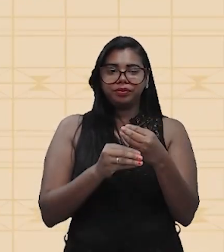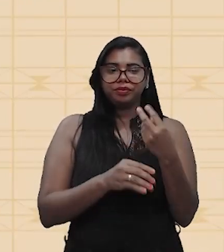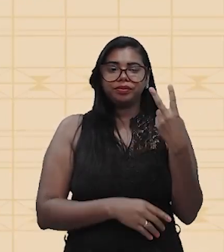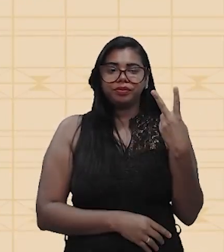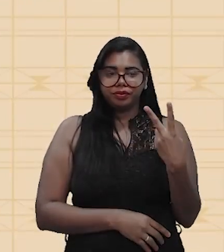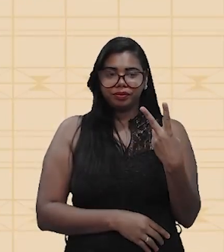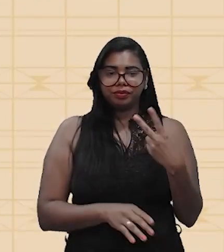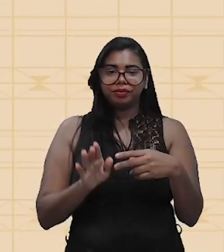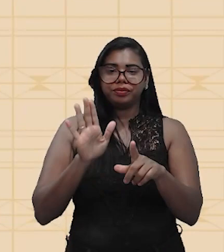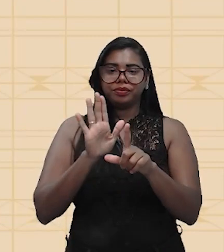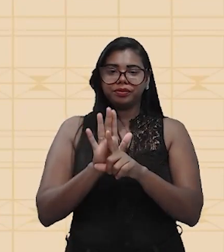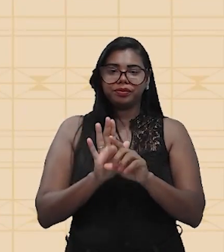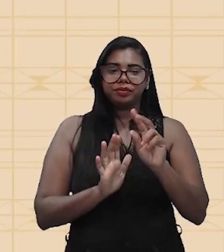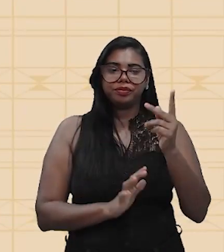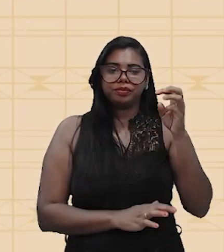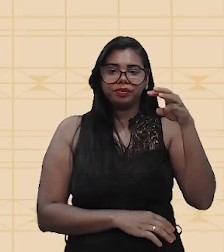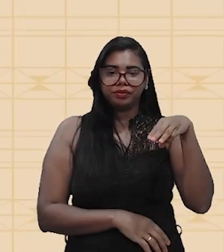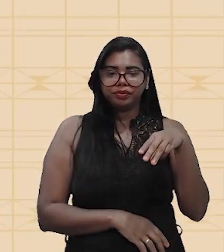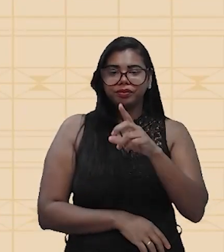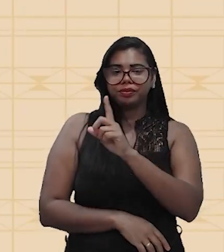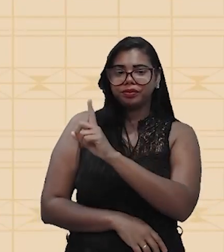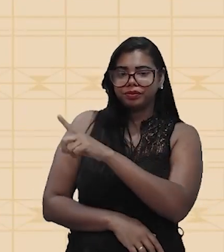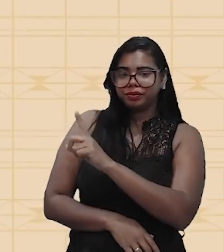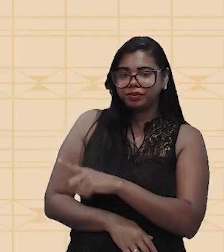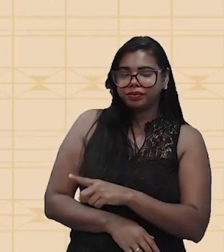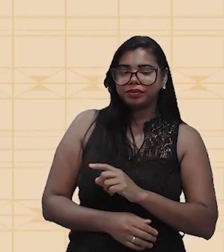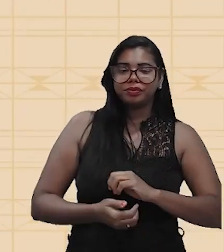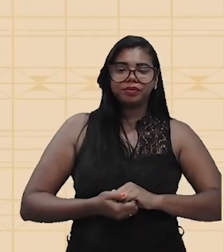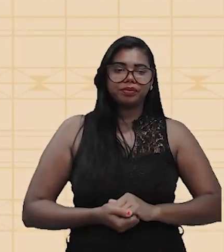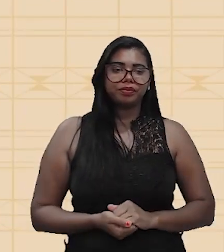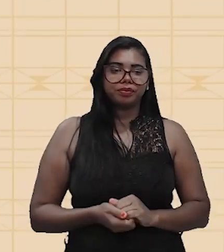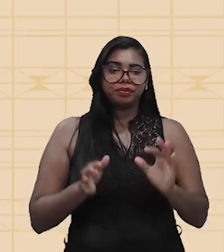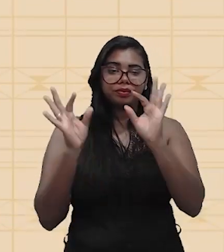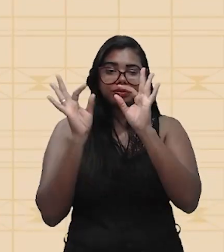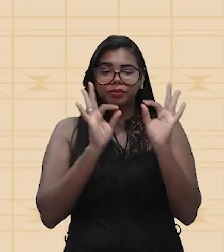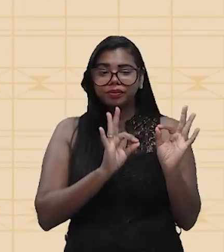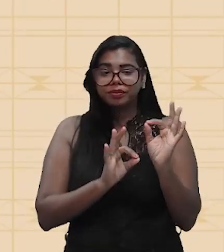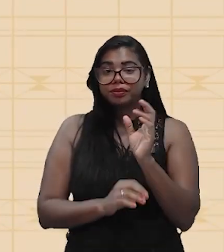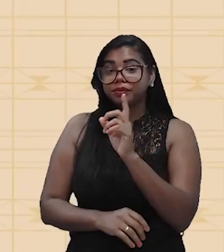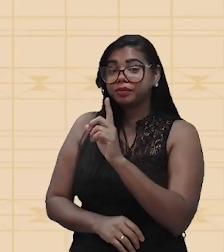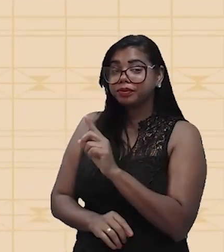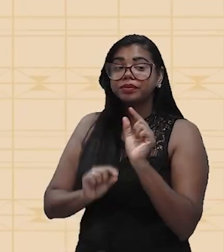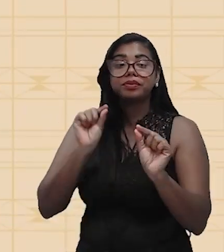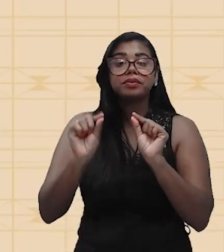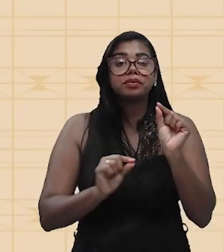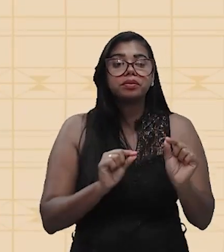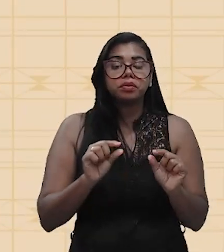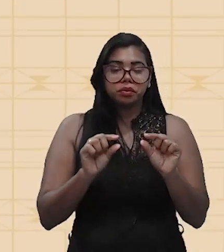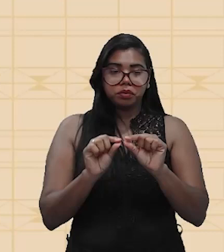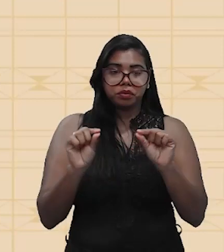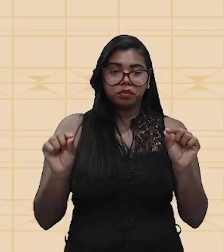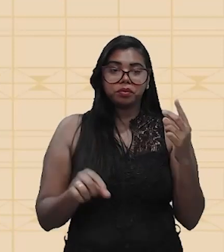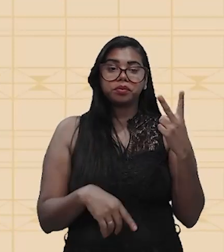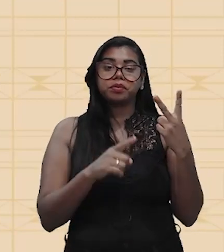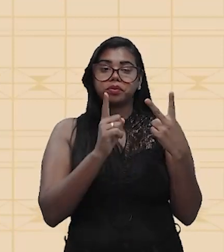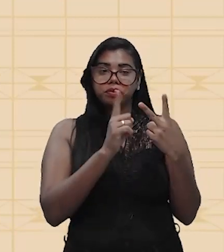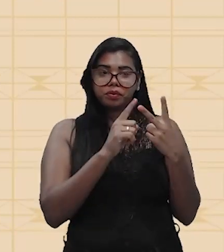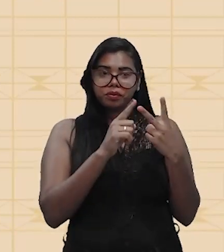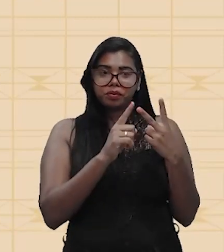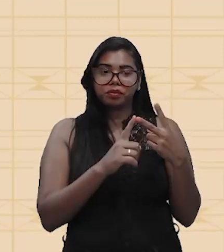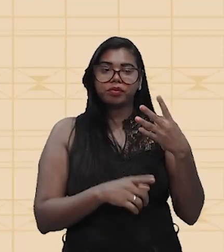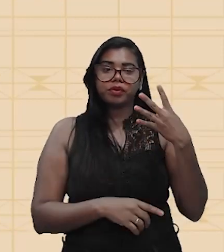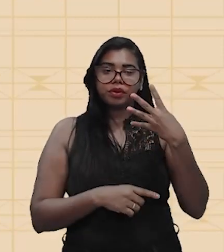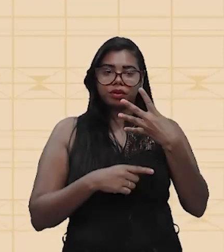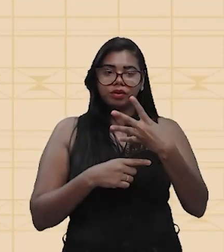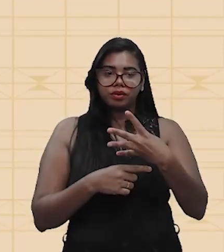E aí, ao aplicarmos a segunda lei de Ohm, a gente identifica o quê? Que o comprimento 2 tem que ser 4 vezes o comprimento